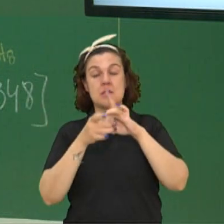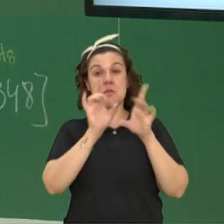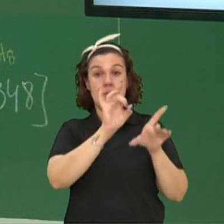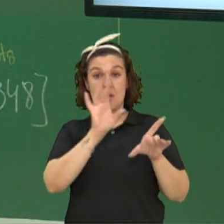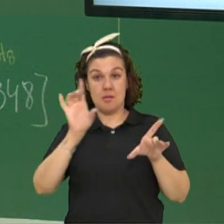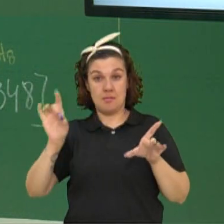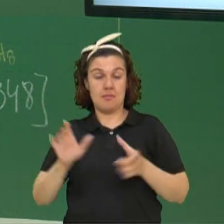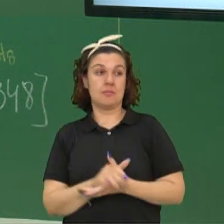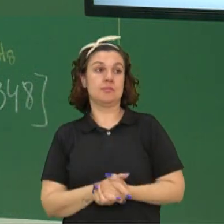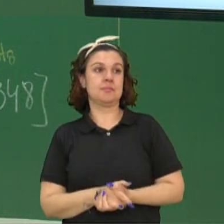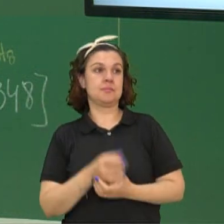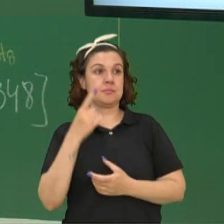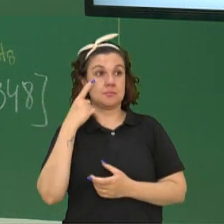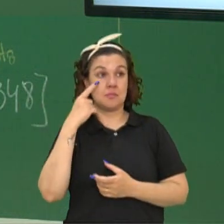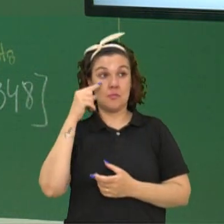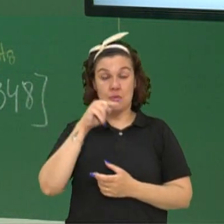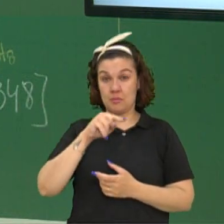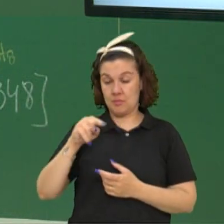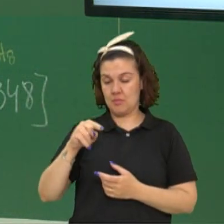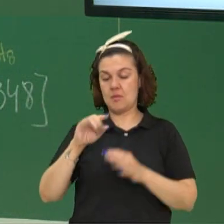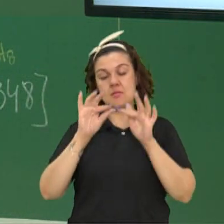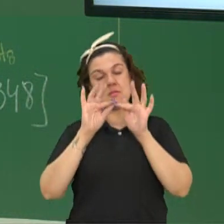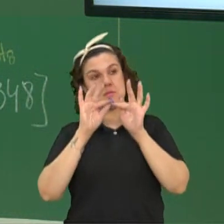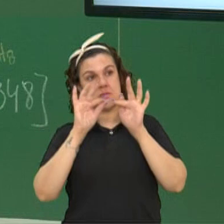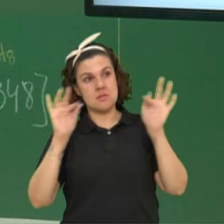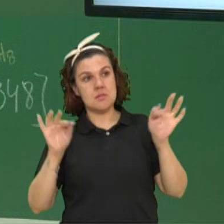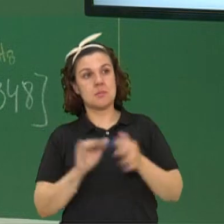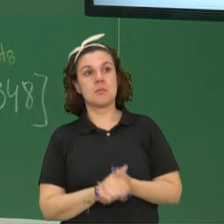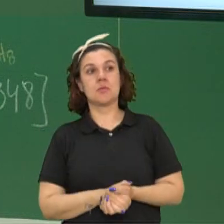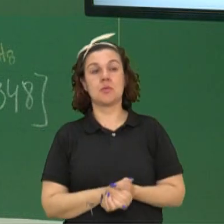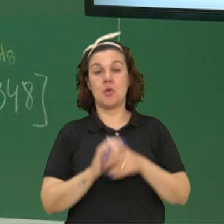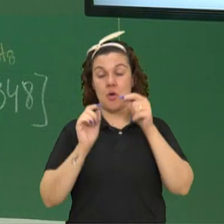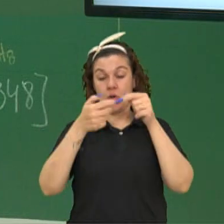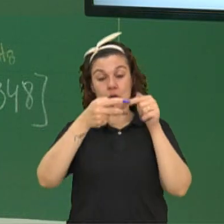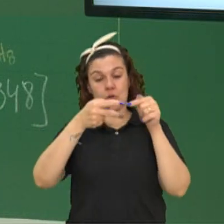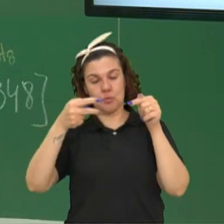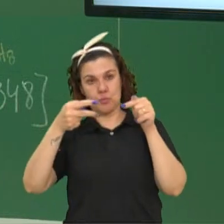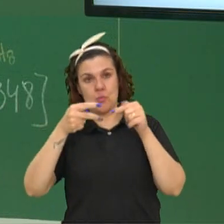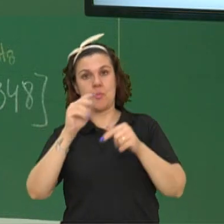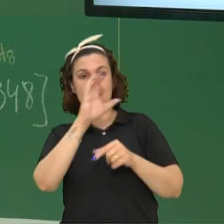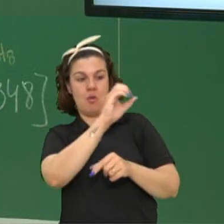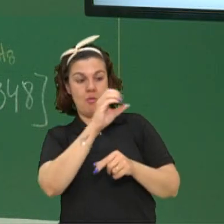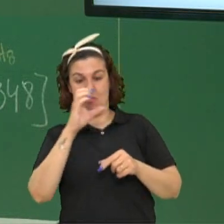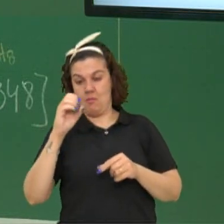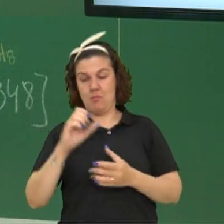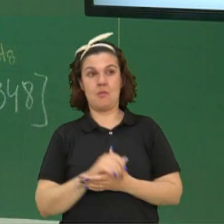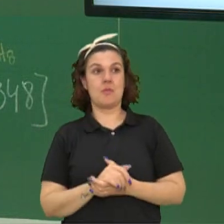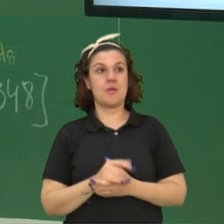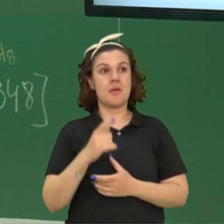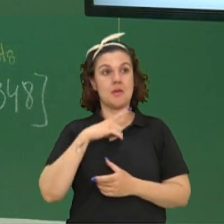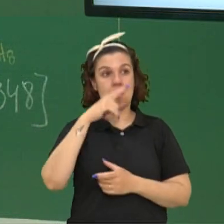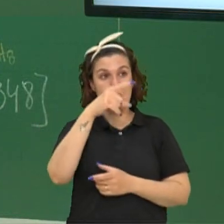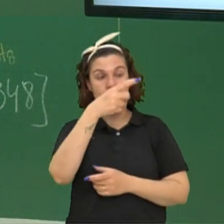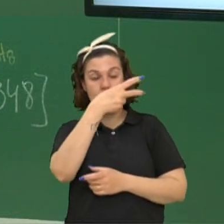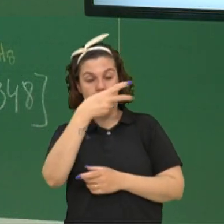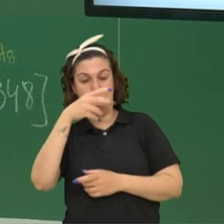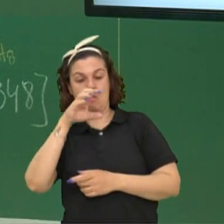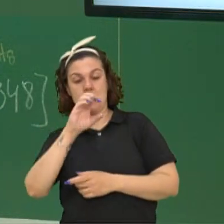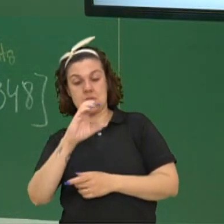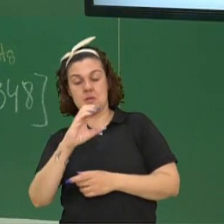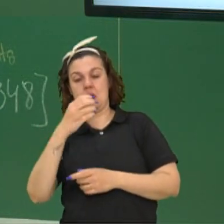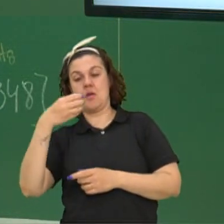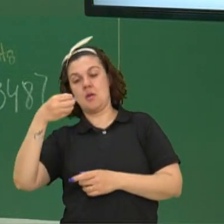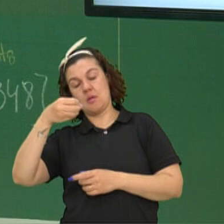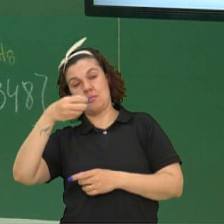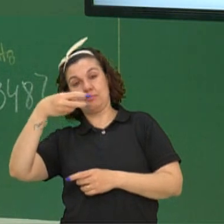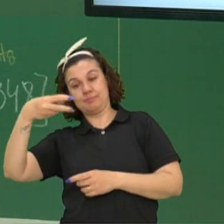substância. Então, aqui eu vou ter ligação simples, certo? Ligação dupla entre o oxigênio, ligação dupla entre oxigênio e carbono